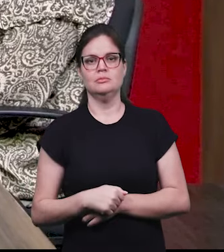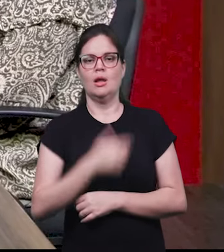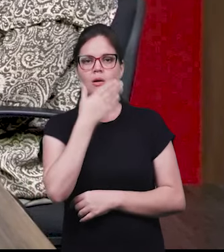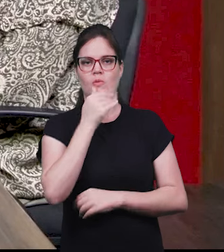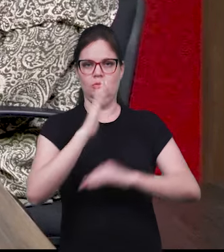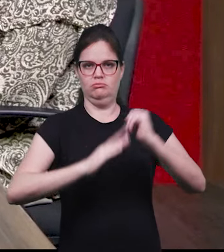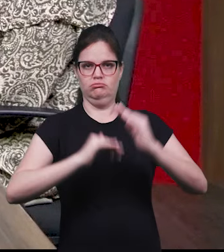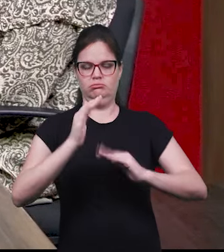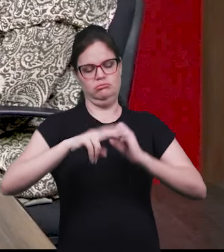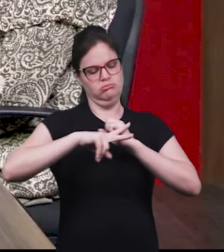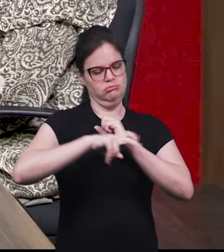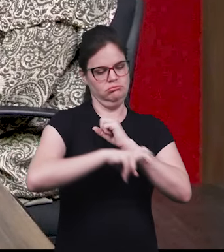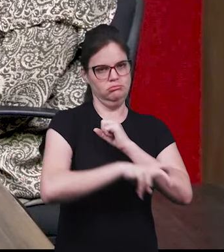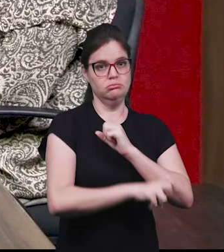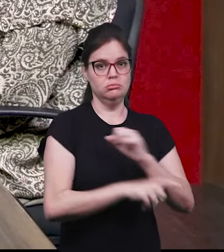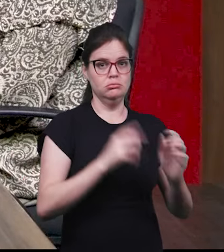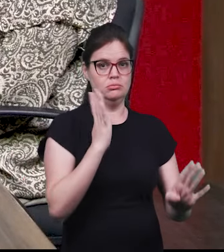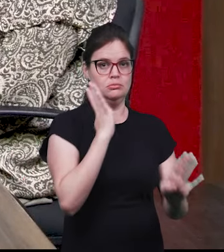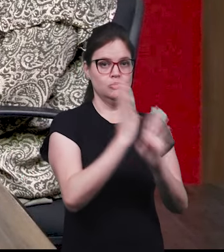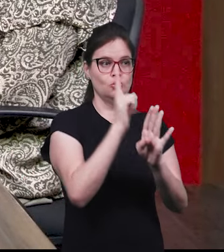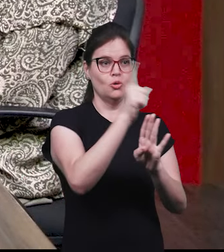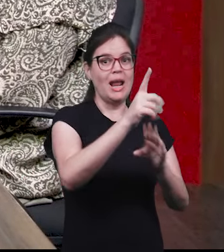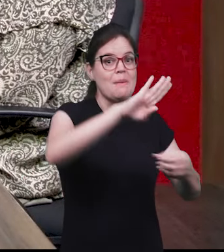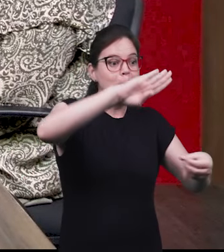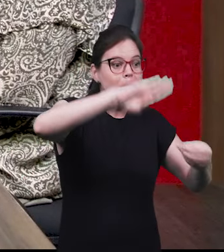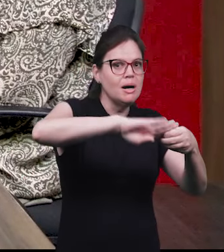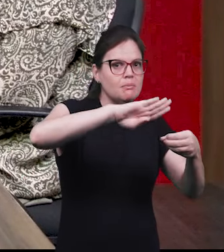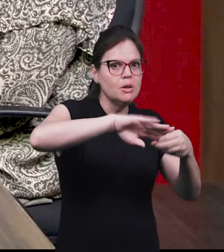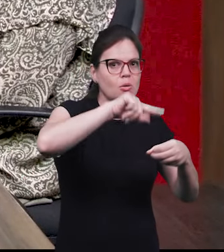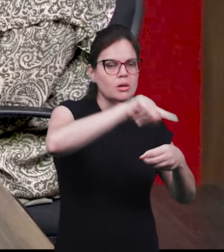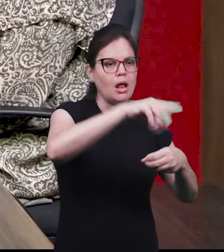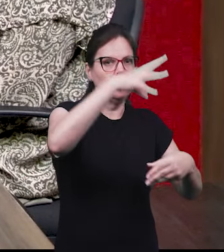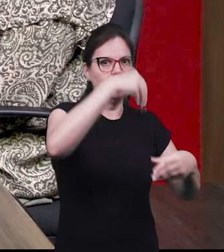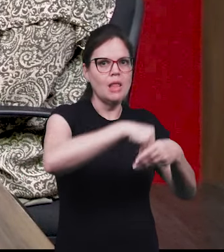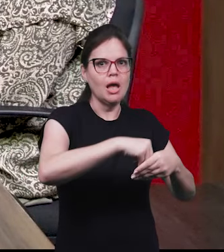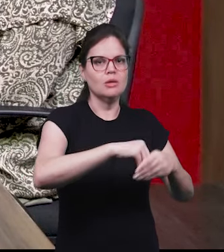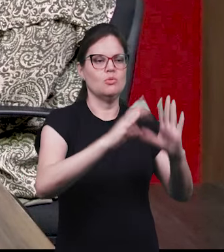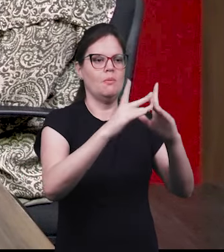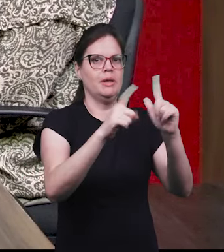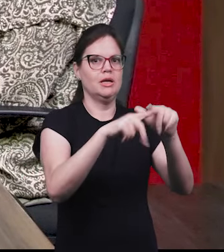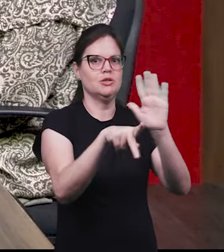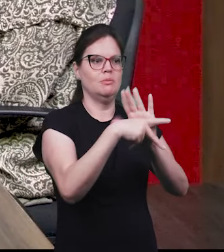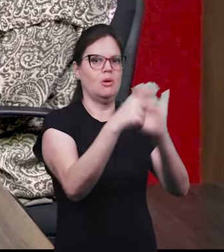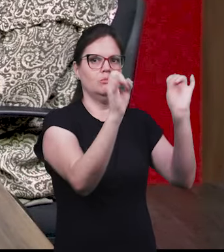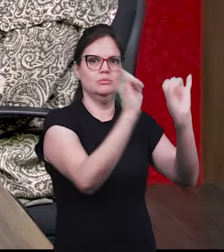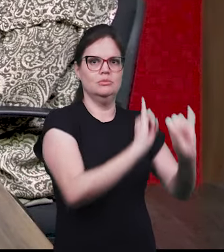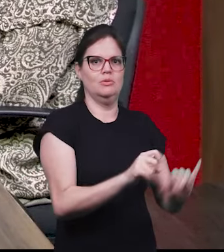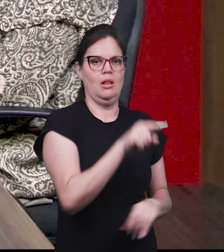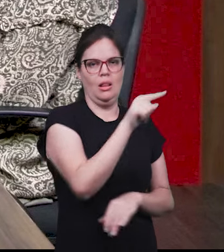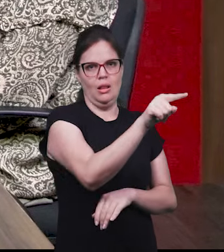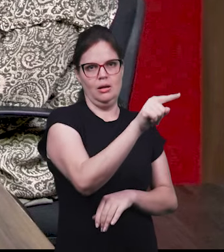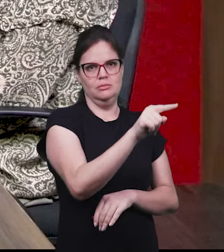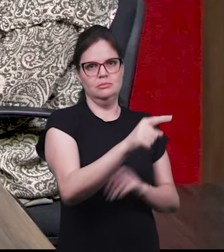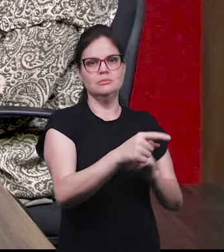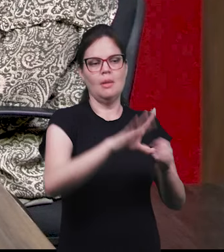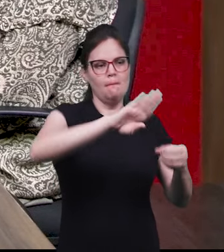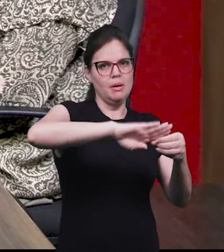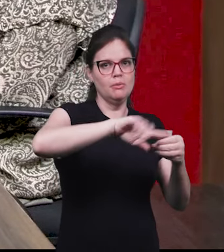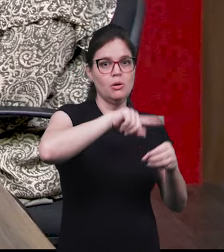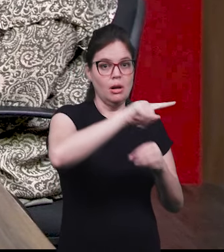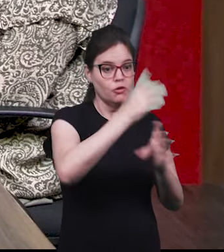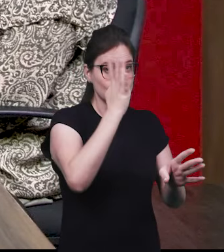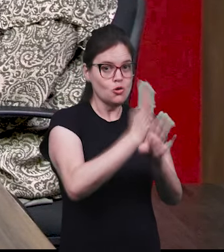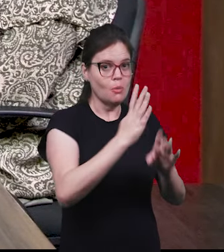do templo a deus Marduk, né, descobriu no sítio arqueológico onde está a antiga Babilônia. Esse